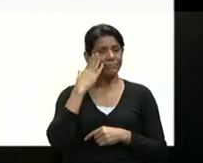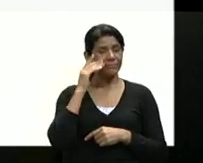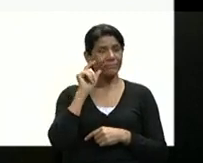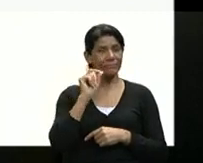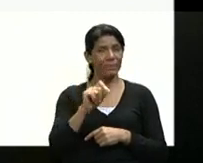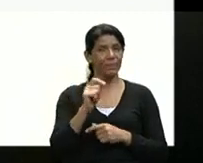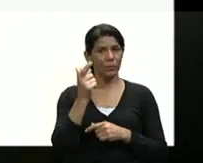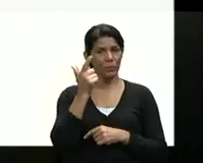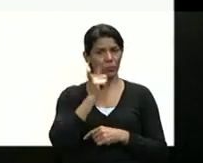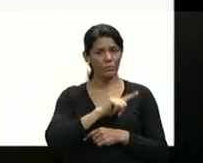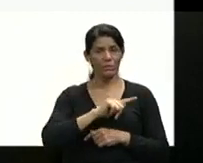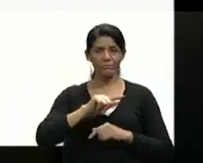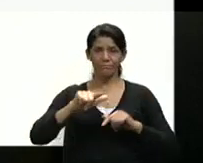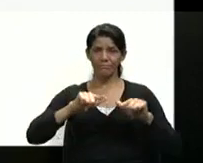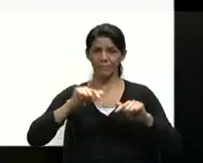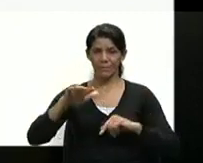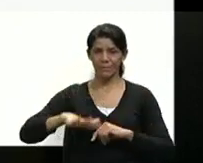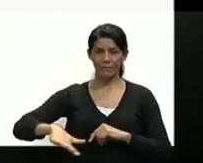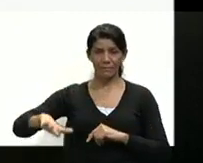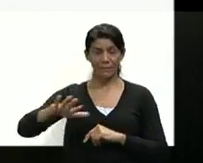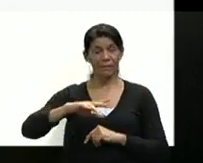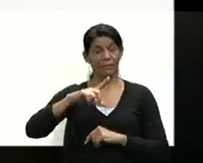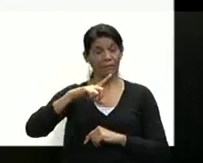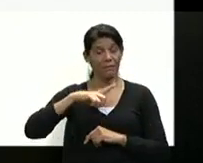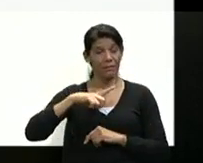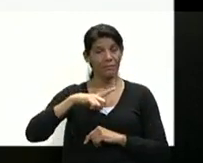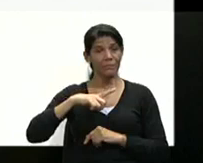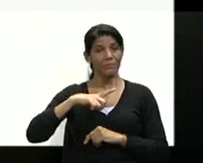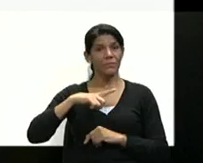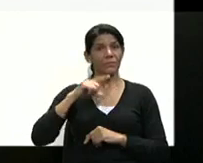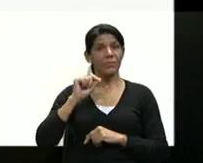para poder trabalhar nessa área nós temos que trabalhar com